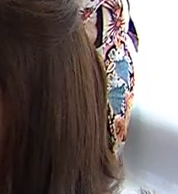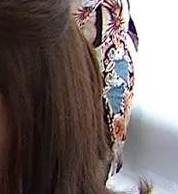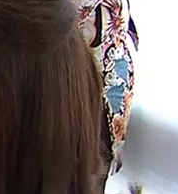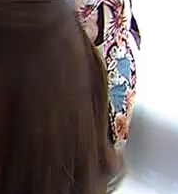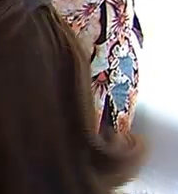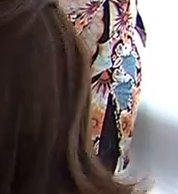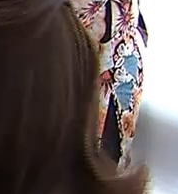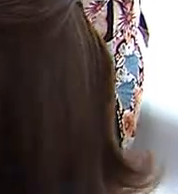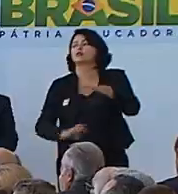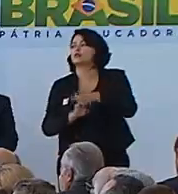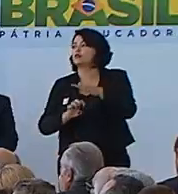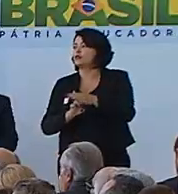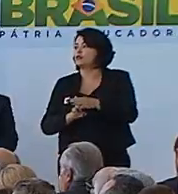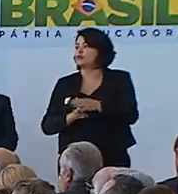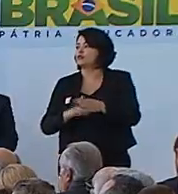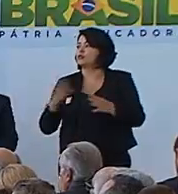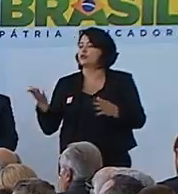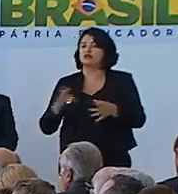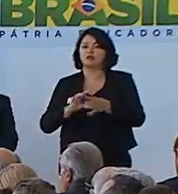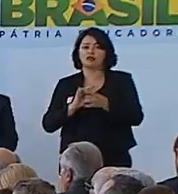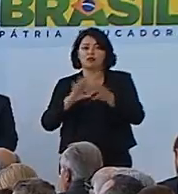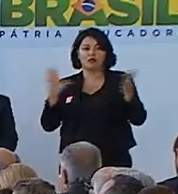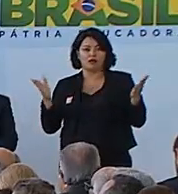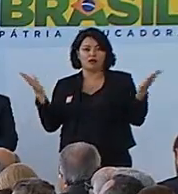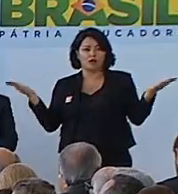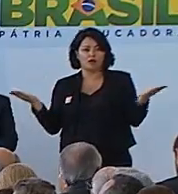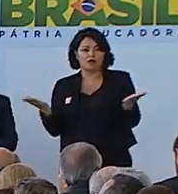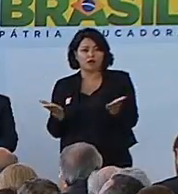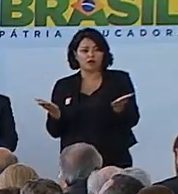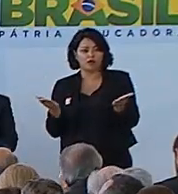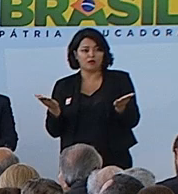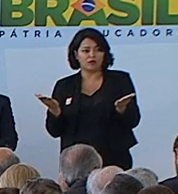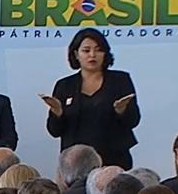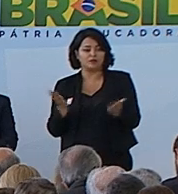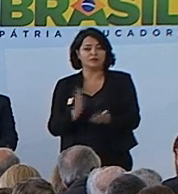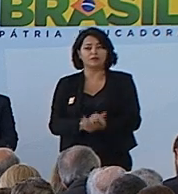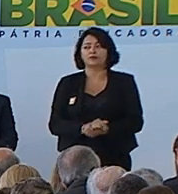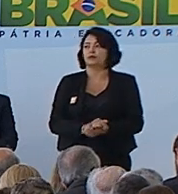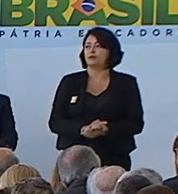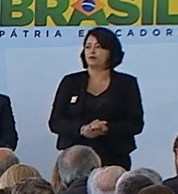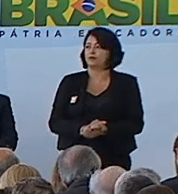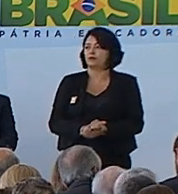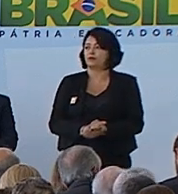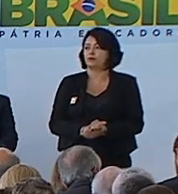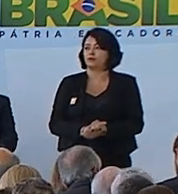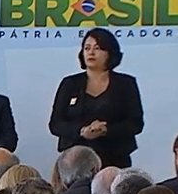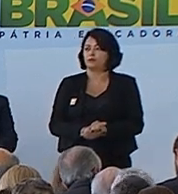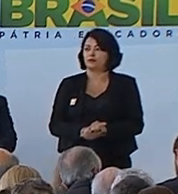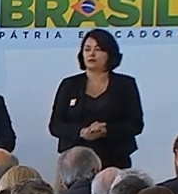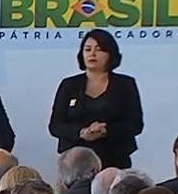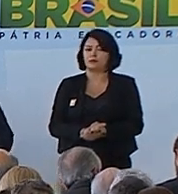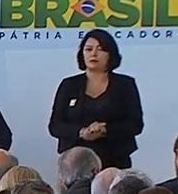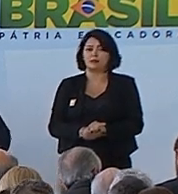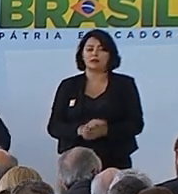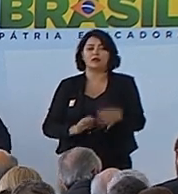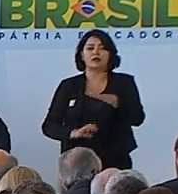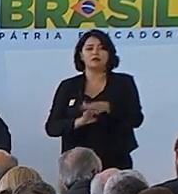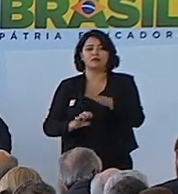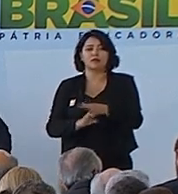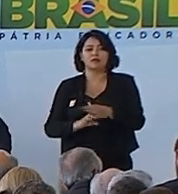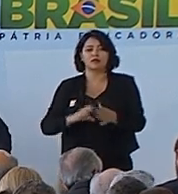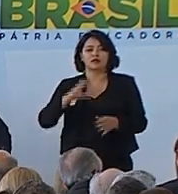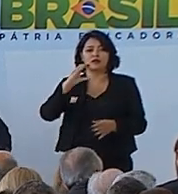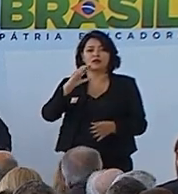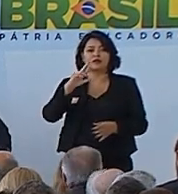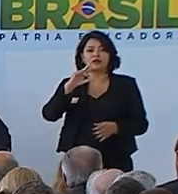vamos licenciar agora os seus clientes estão aqui eles os os os o a empresa chama criative festas